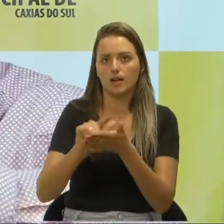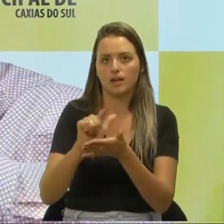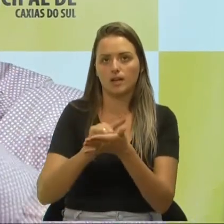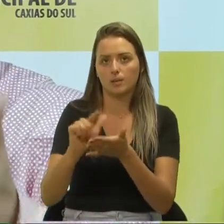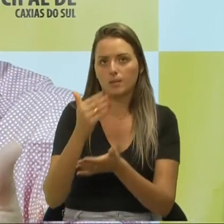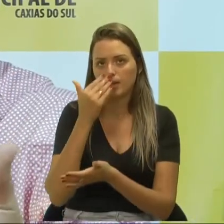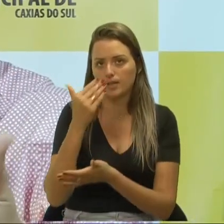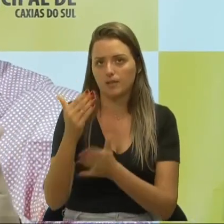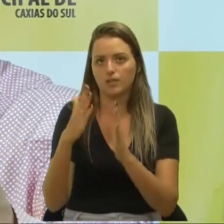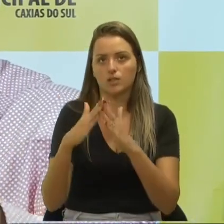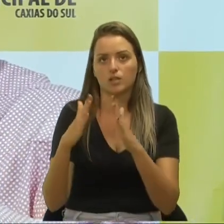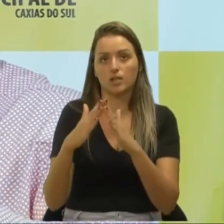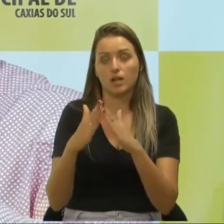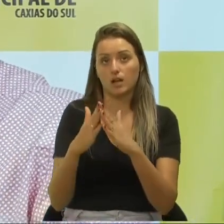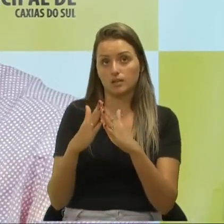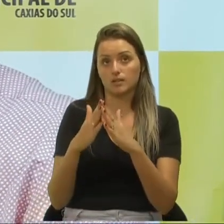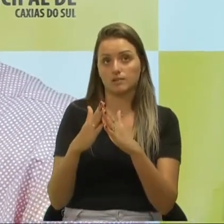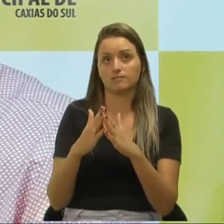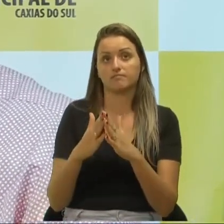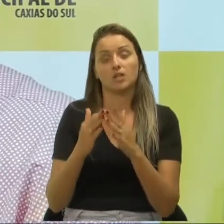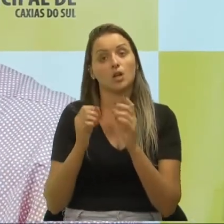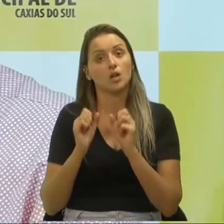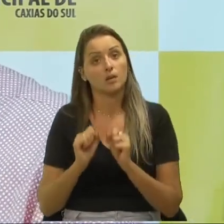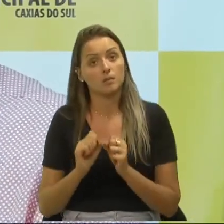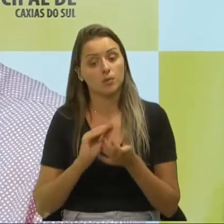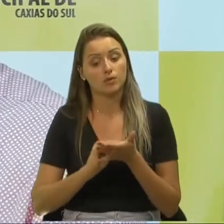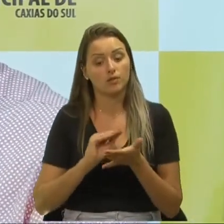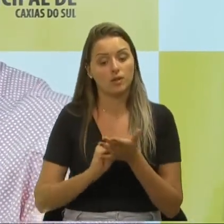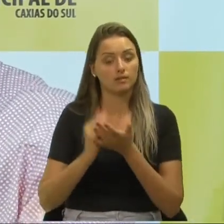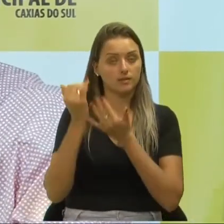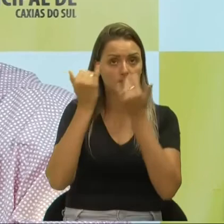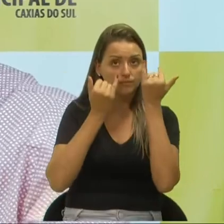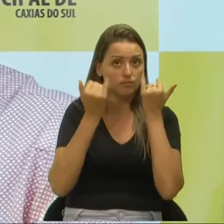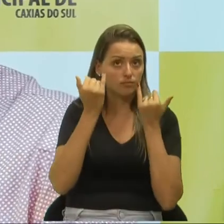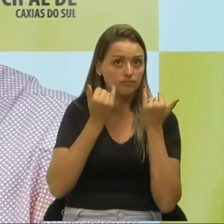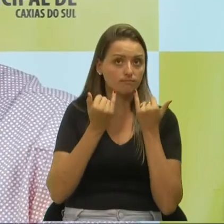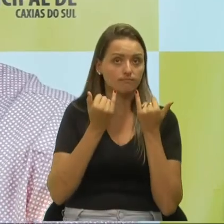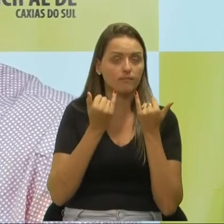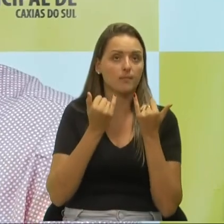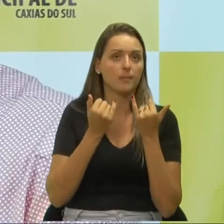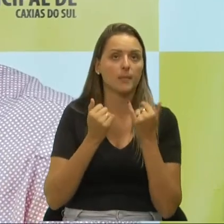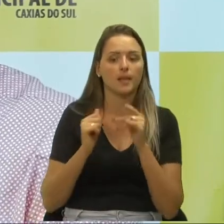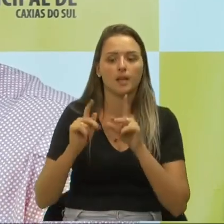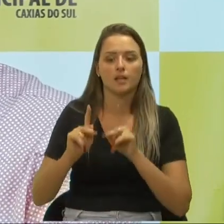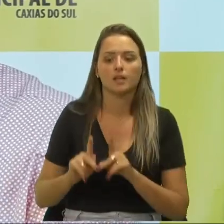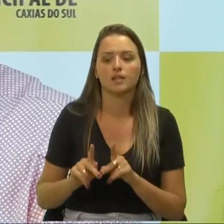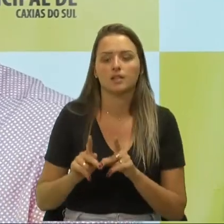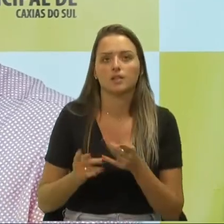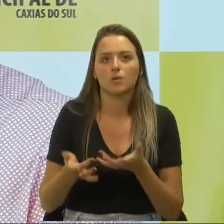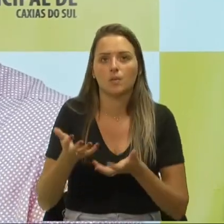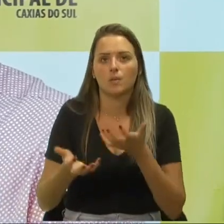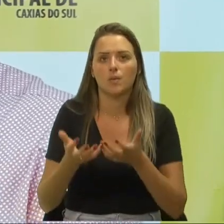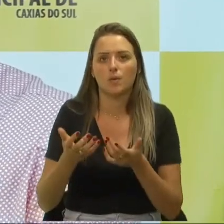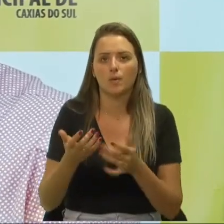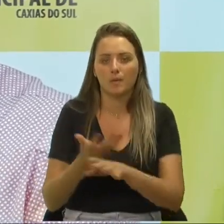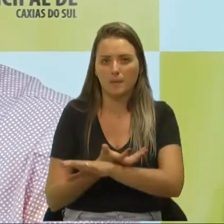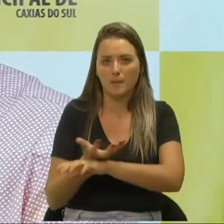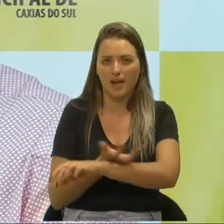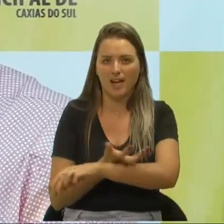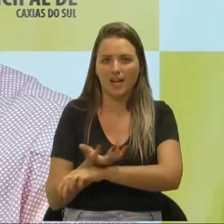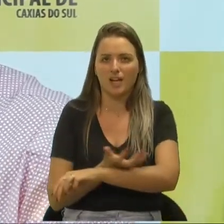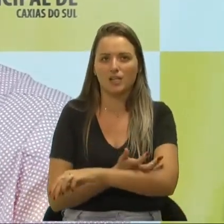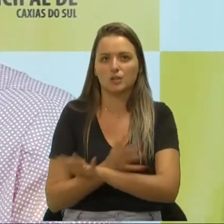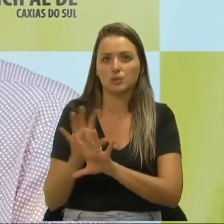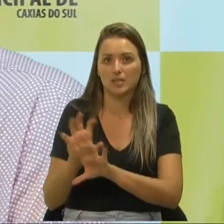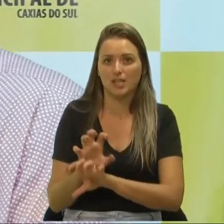sua casa na rua, e talvez por falta de informação, aquele pasto seco, aquele capim seco,